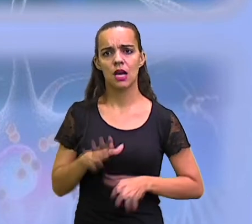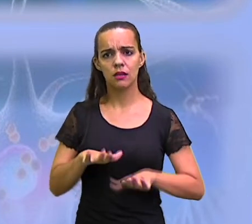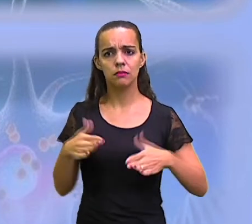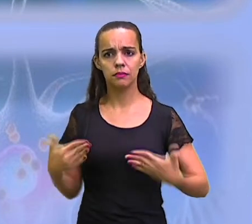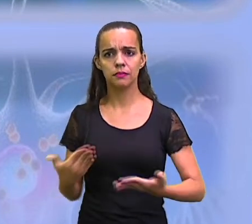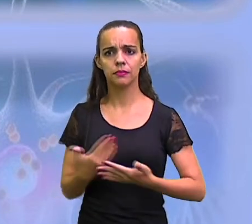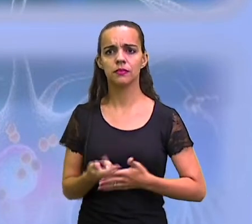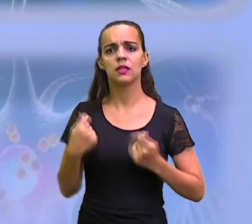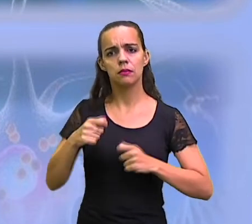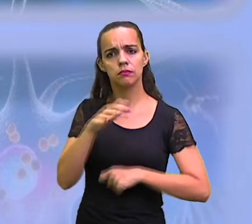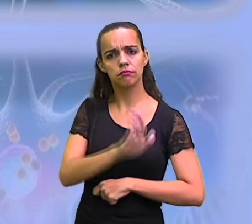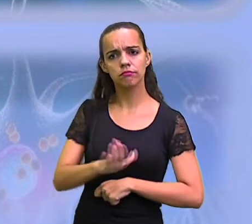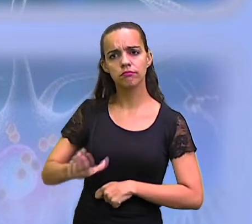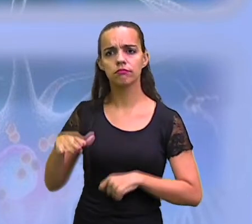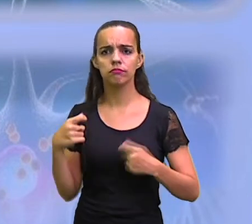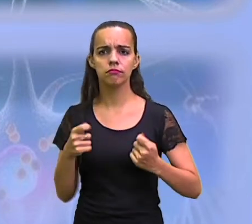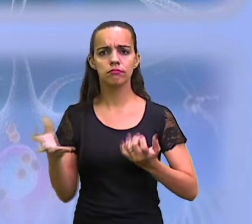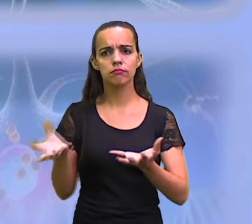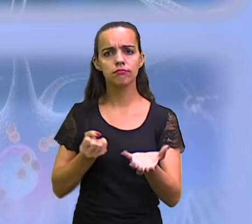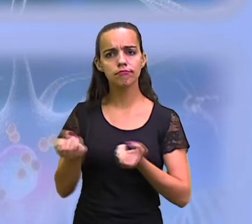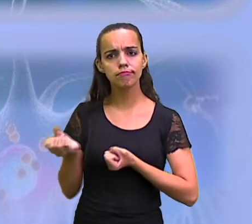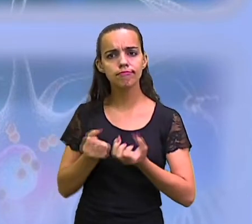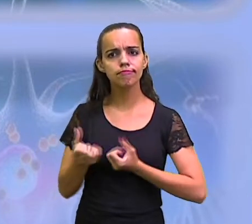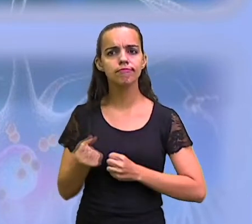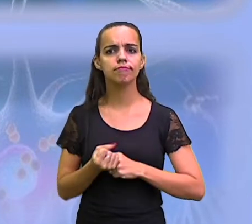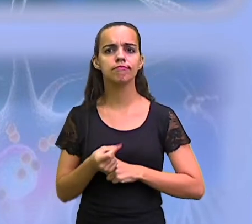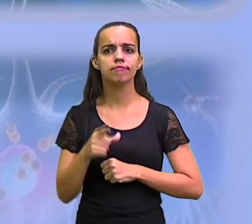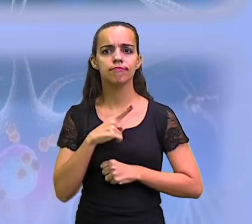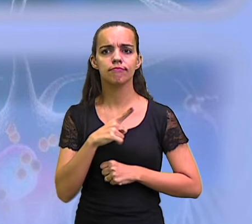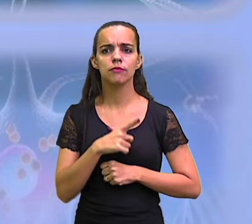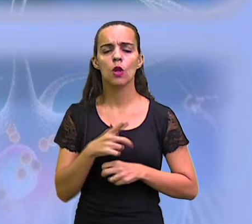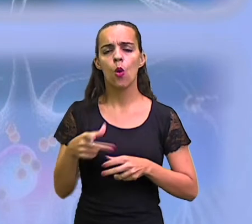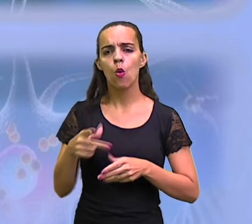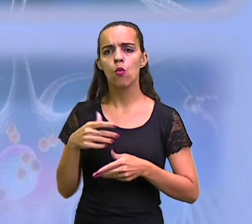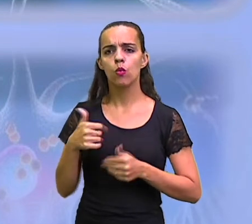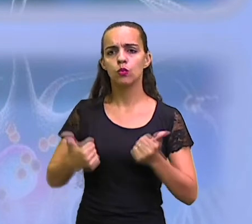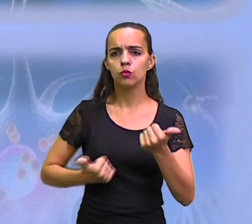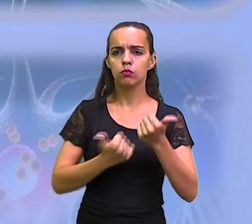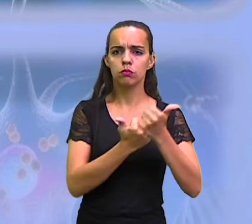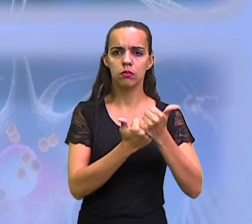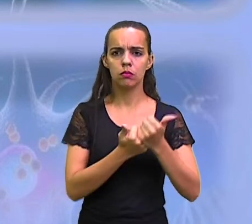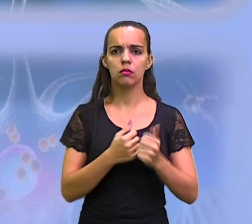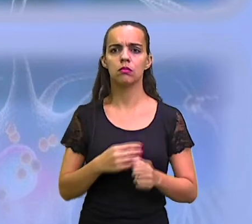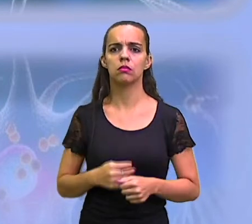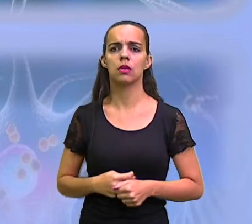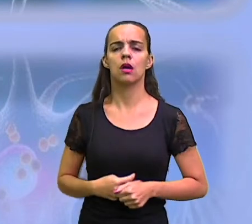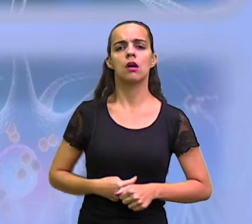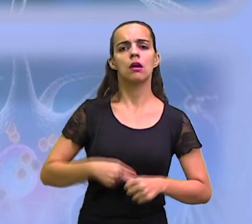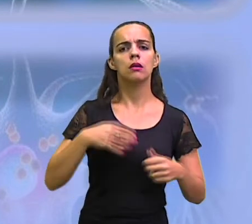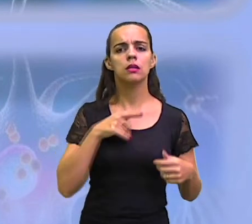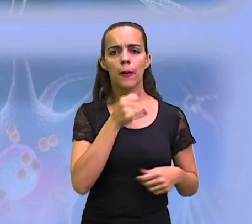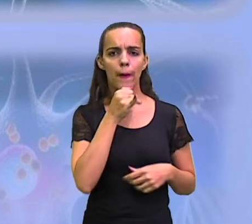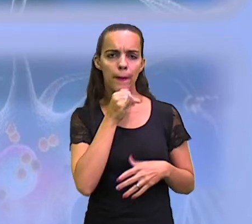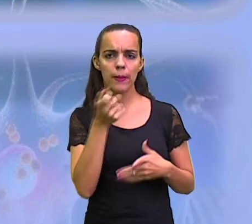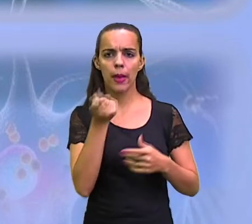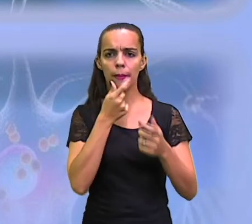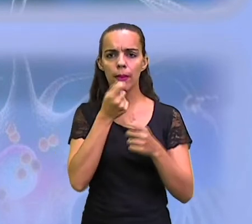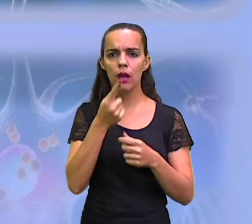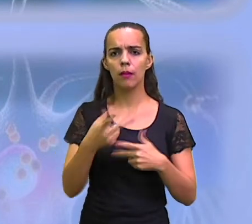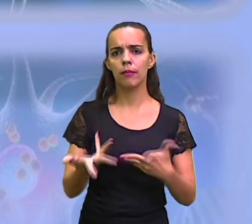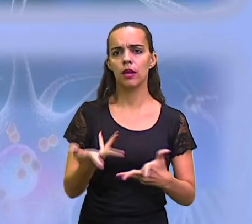a criança precisa receber medicações de suporte, hidratar bacana, medicação